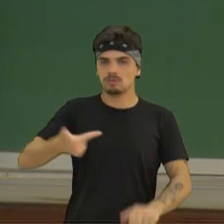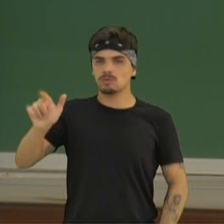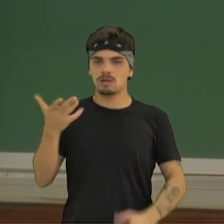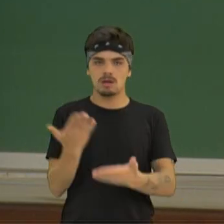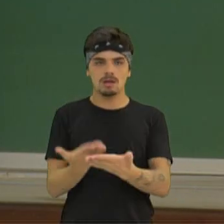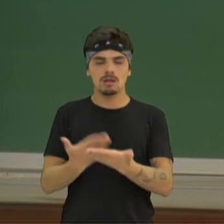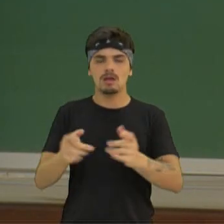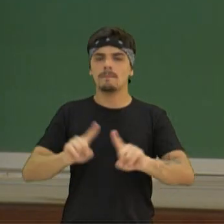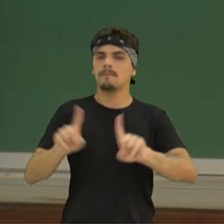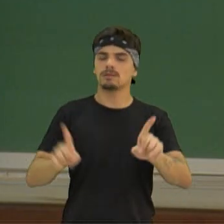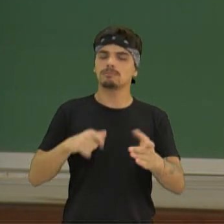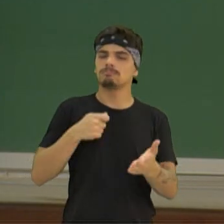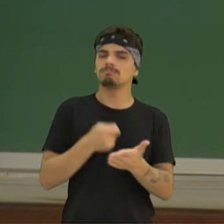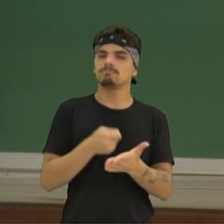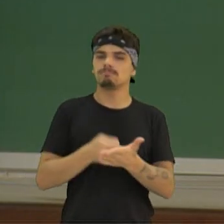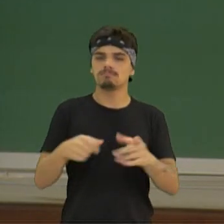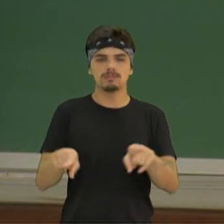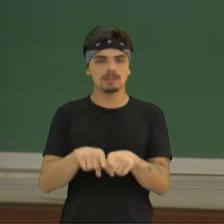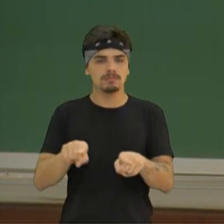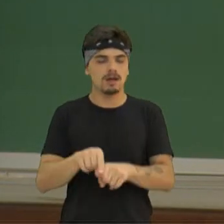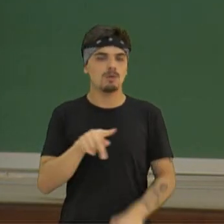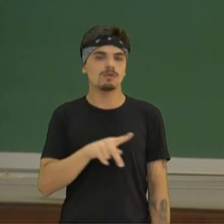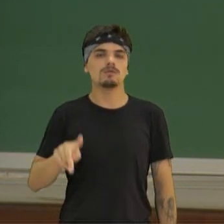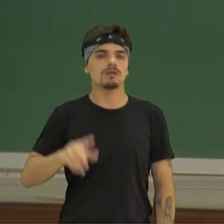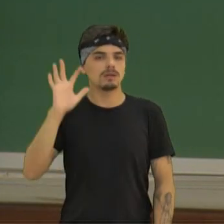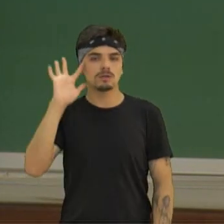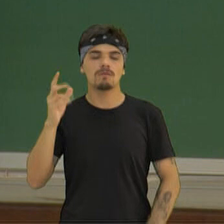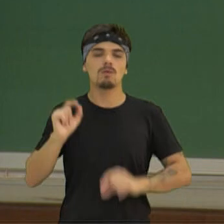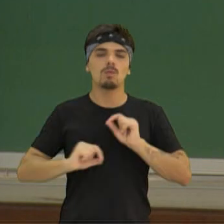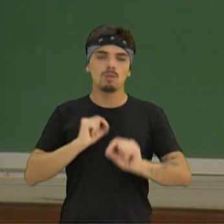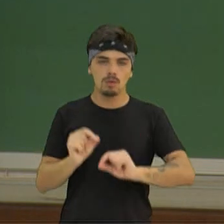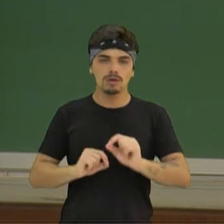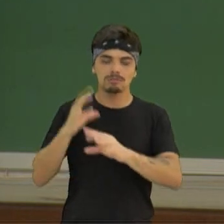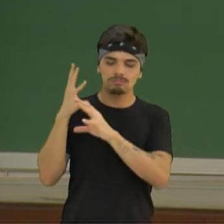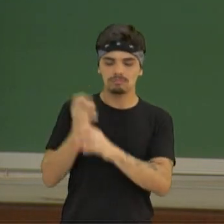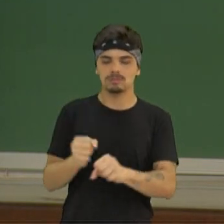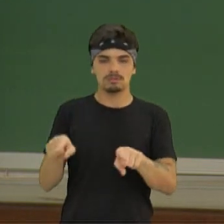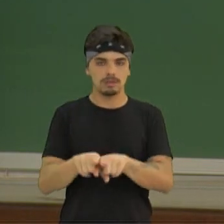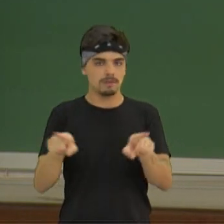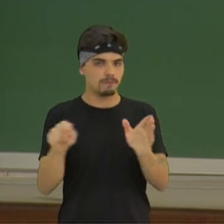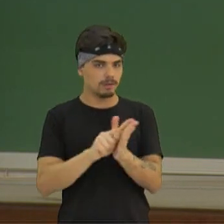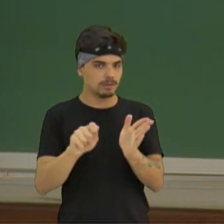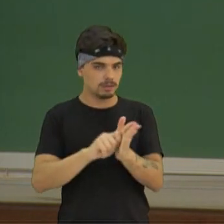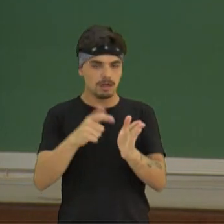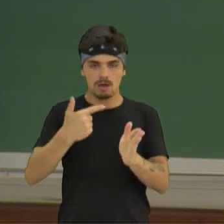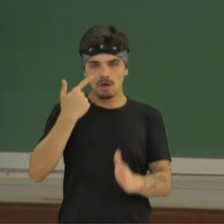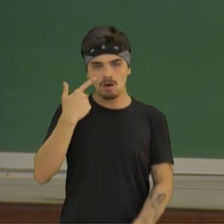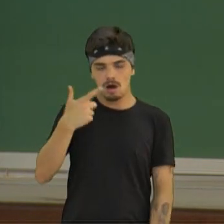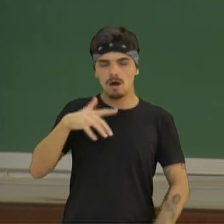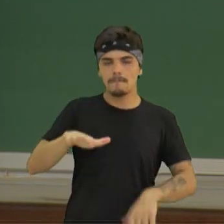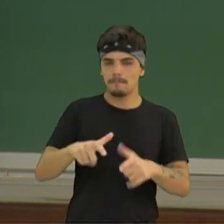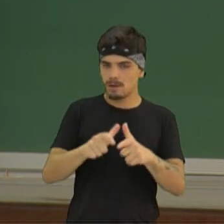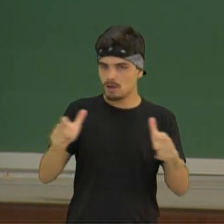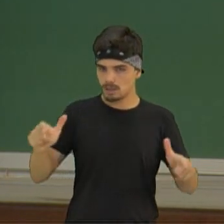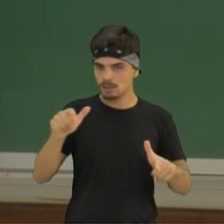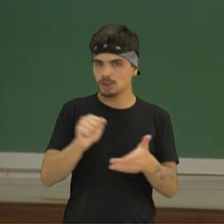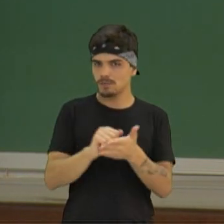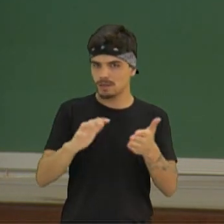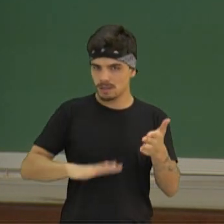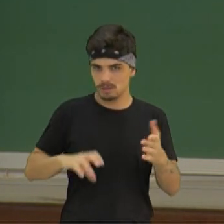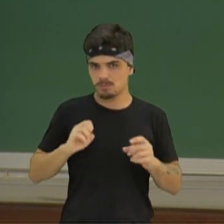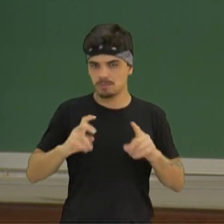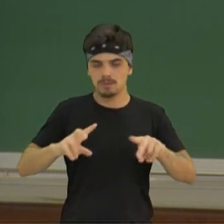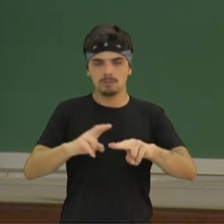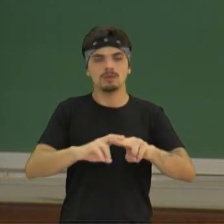Mas como ele é bem cobrado, né? Então, a professora resolveu resgatar, refazer. Isso eu vou fazer aí na maioria dos exercícios, tá? Então,